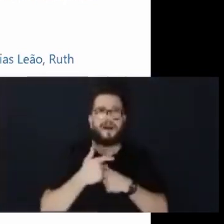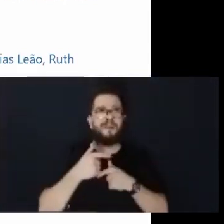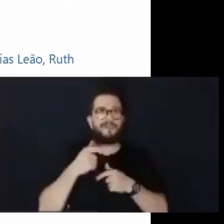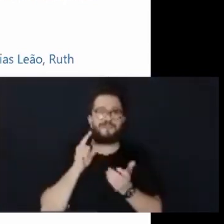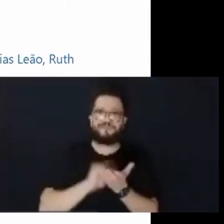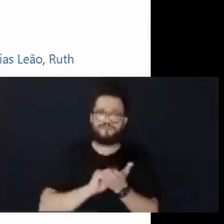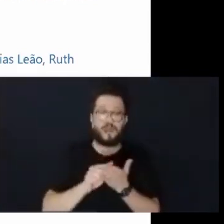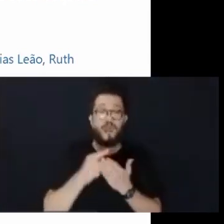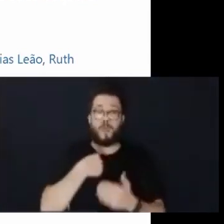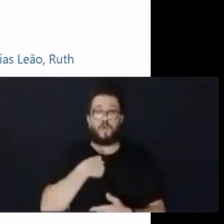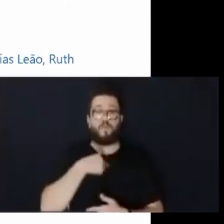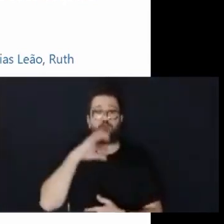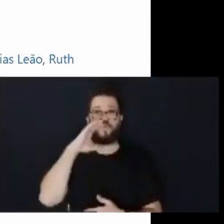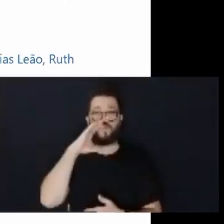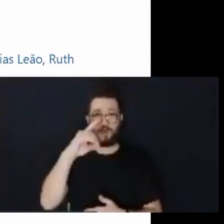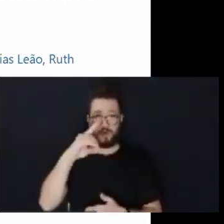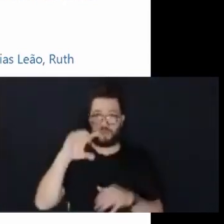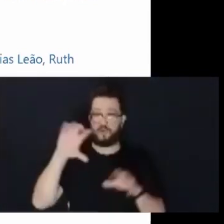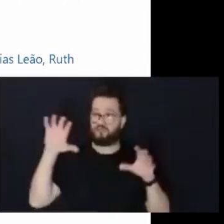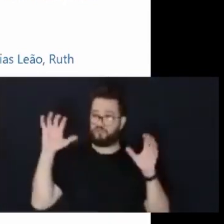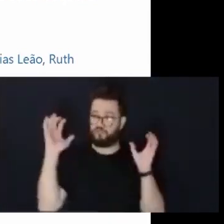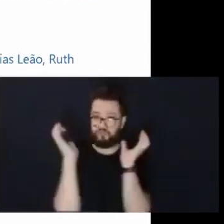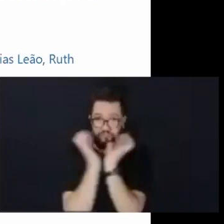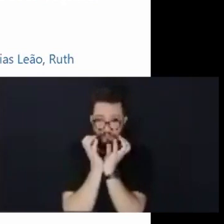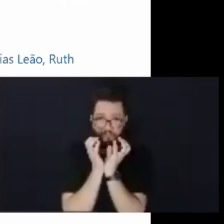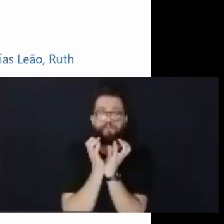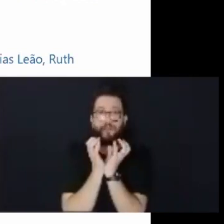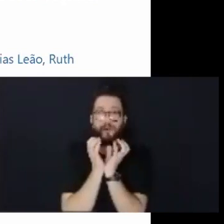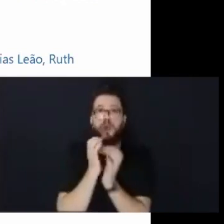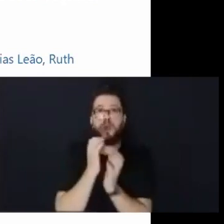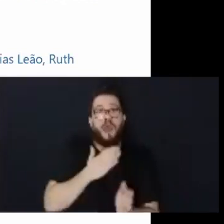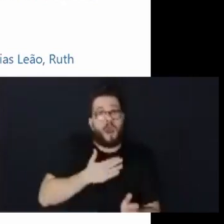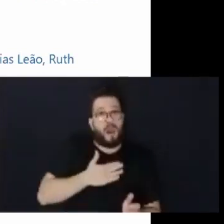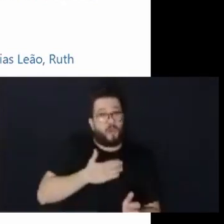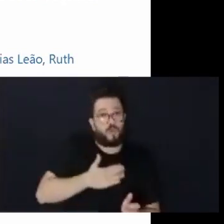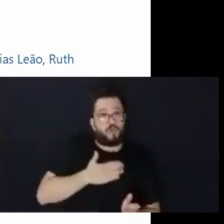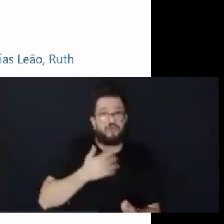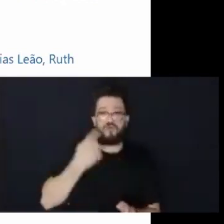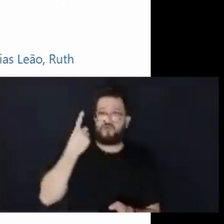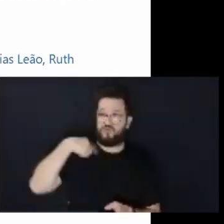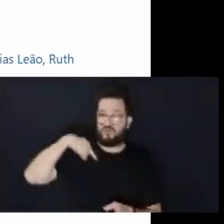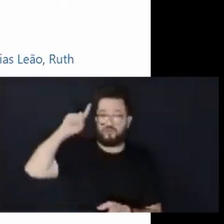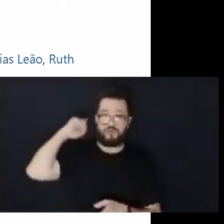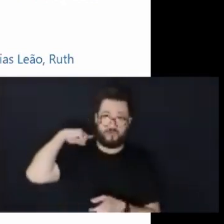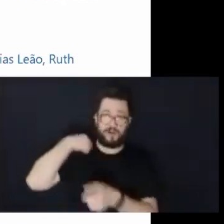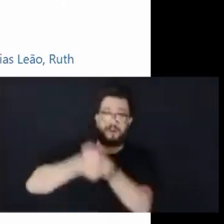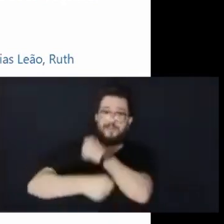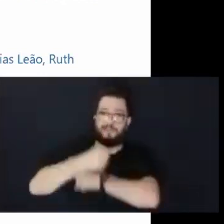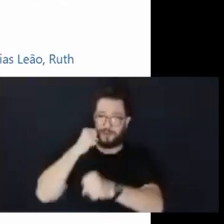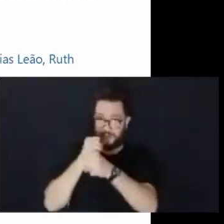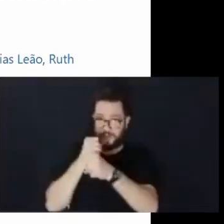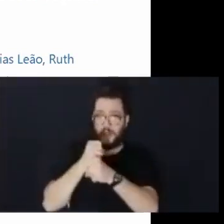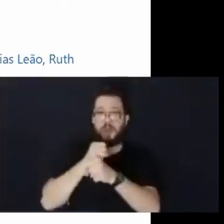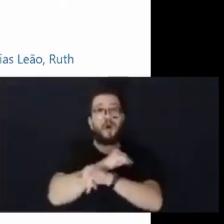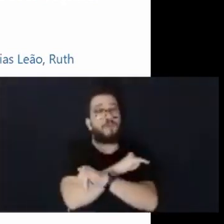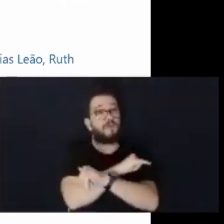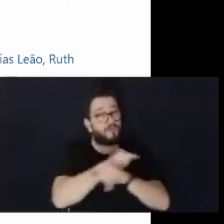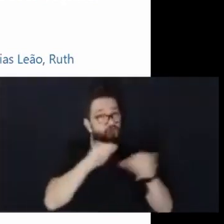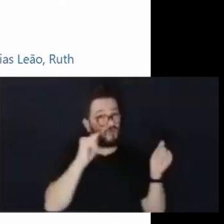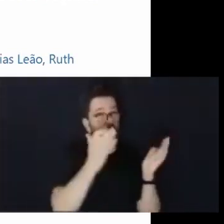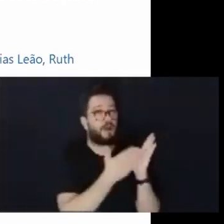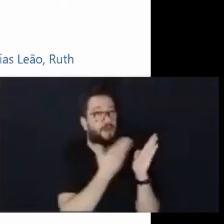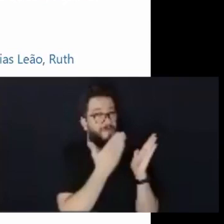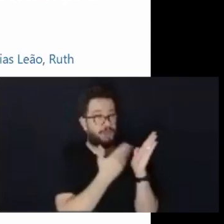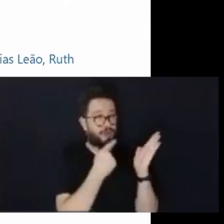esse trabalho em agosto do ano passado, onde nós alertamos sobre a segunda onda de Covid-19 na revista Nature Medicine, que é um dos